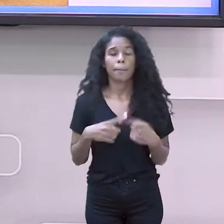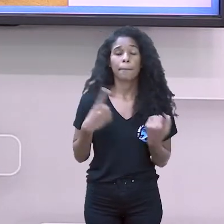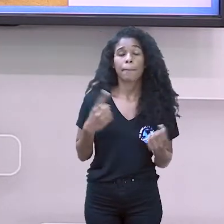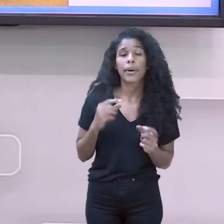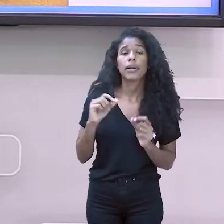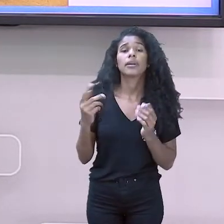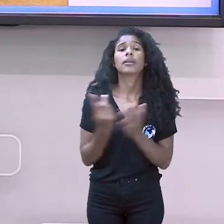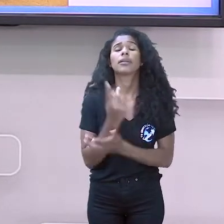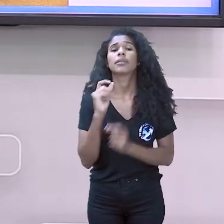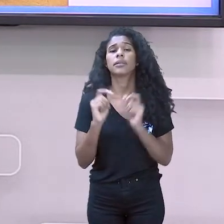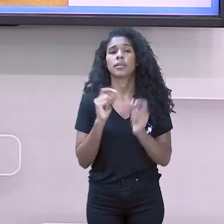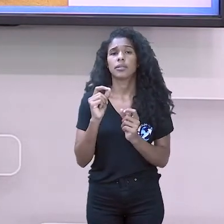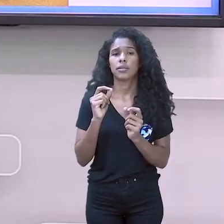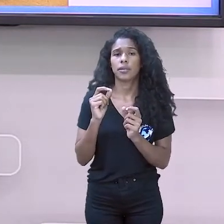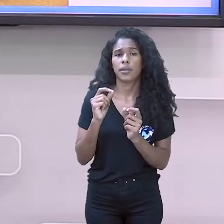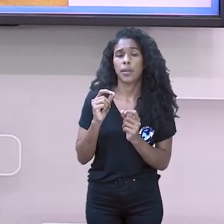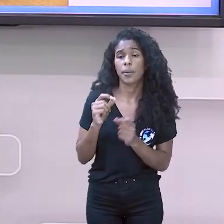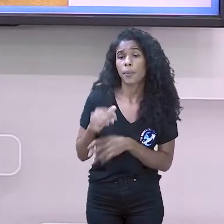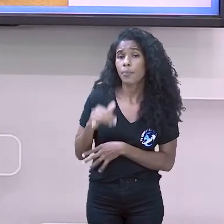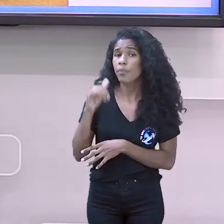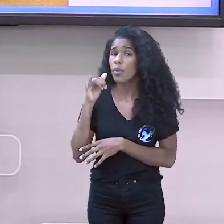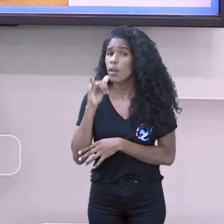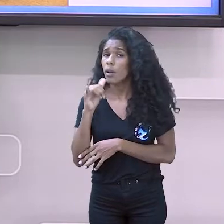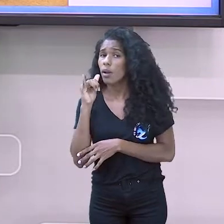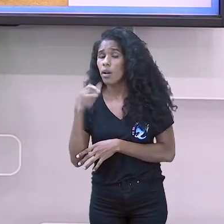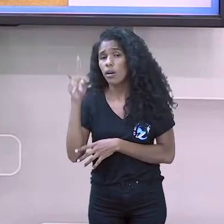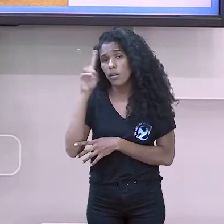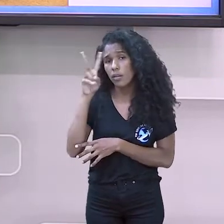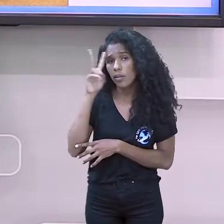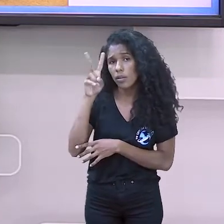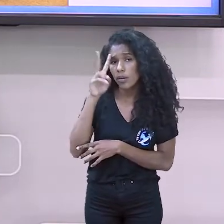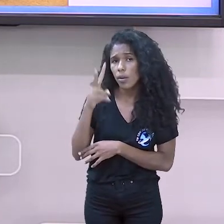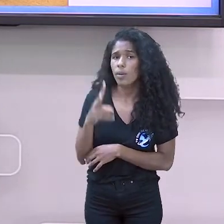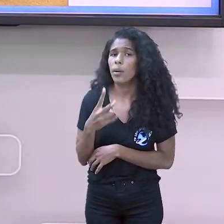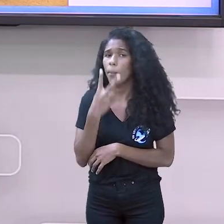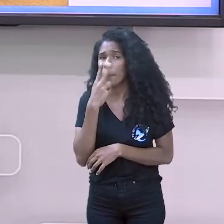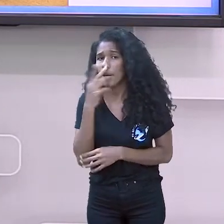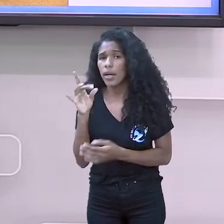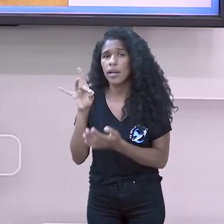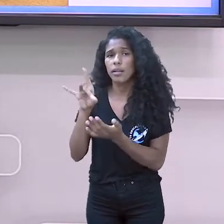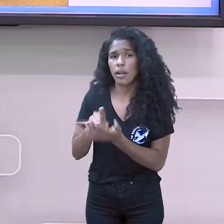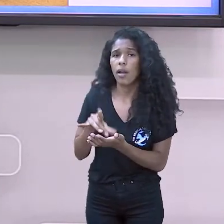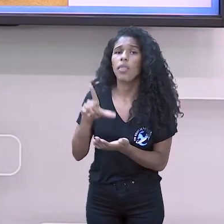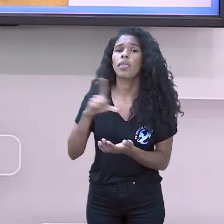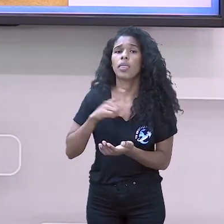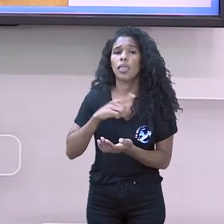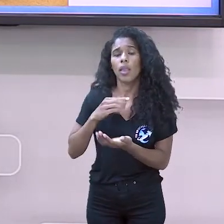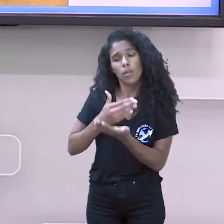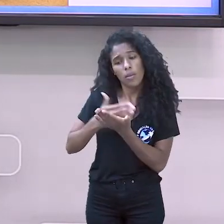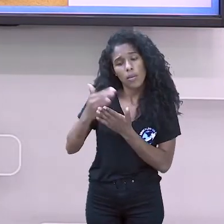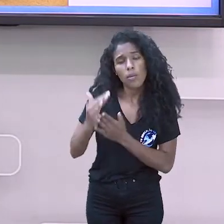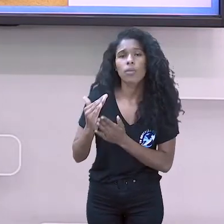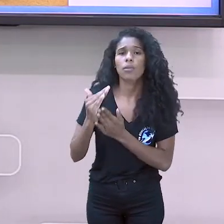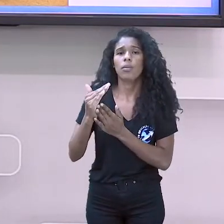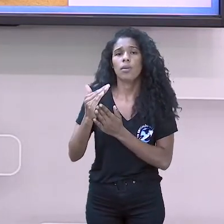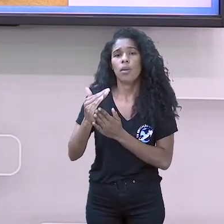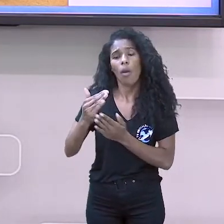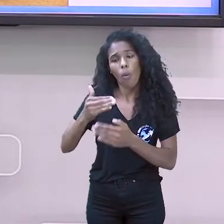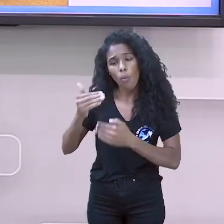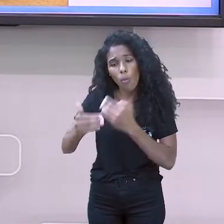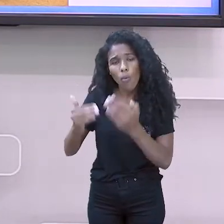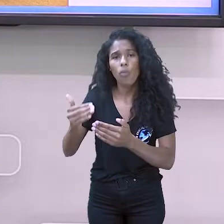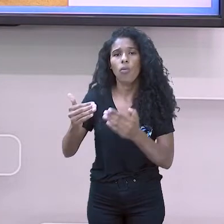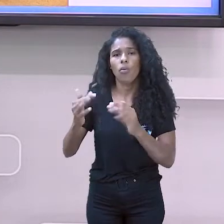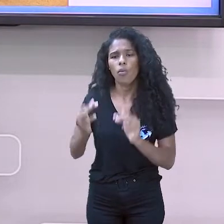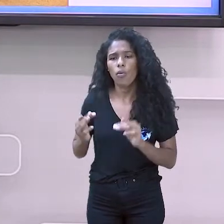que ela tenha um começo, que ela tenha um meio e que ela tenha um fim. O conflito já é aquela situação